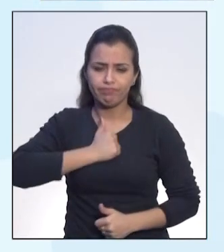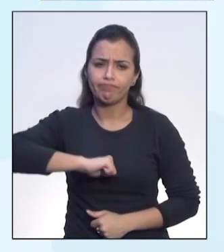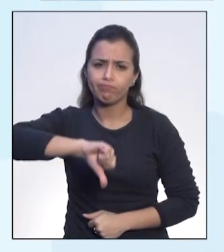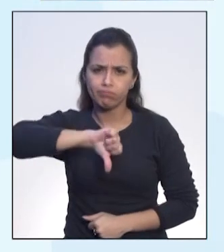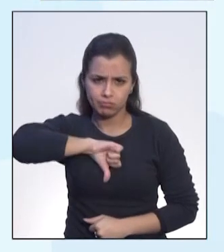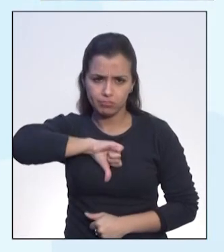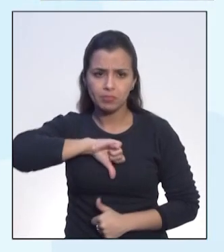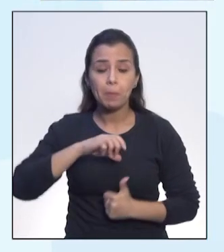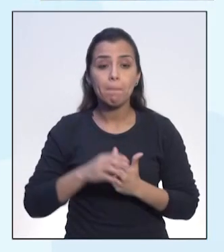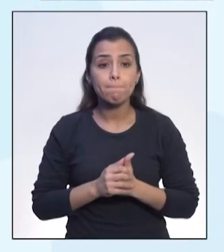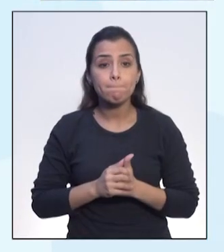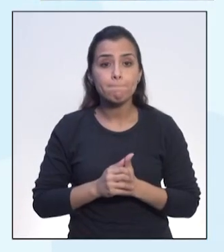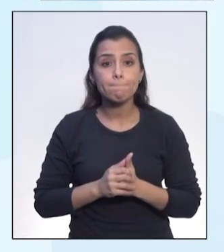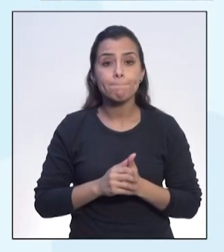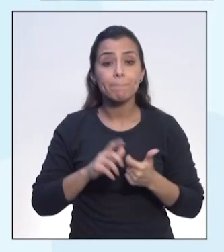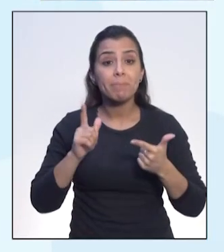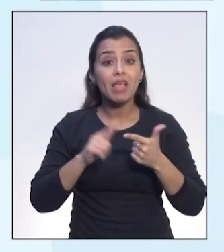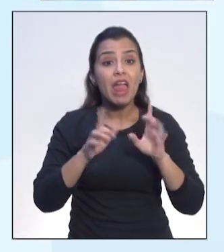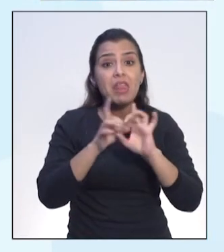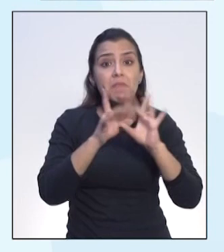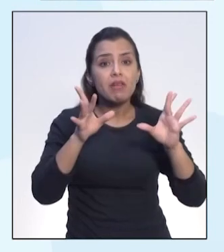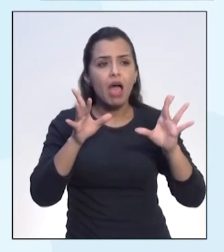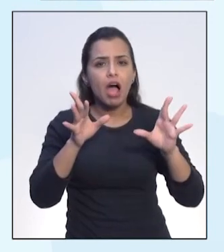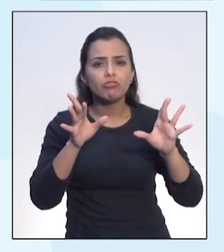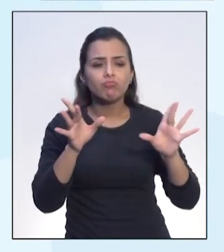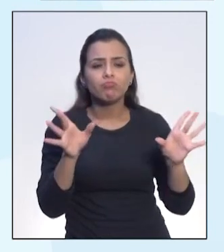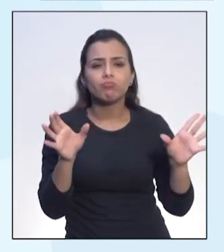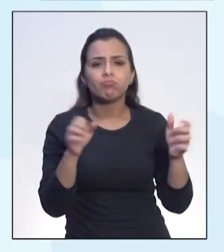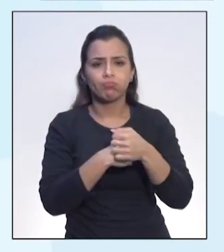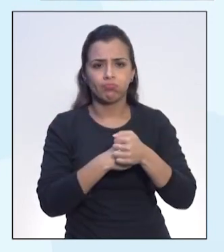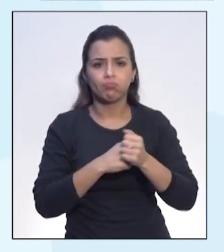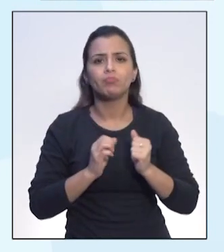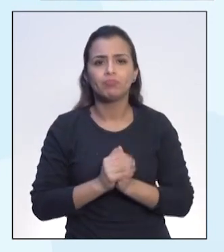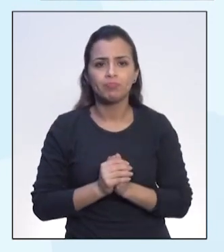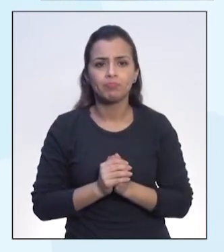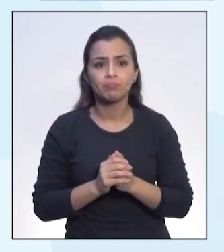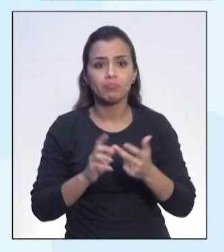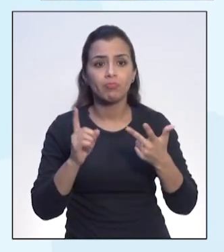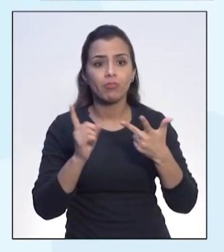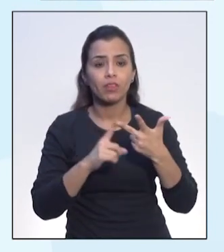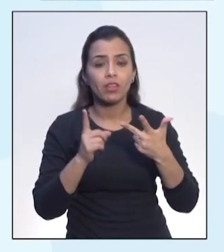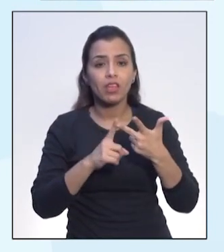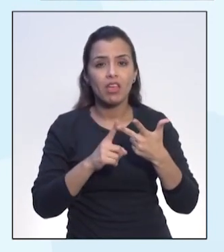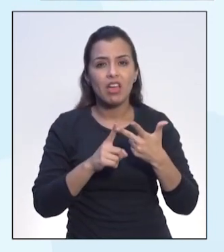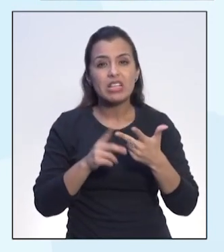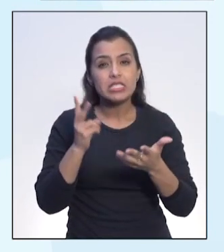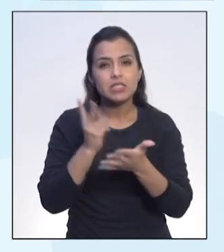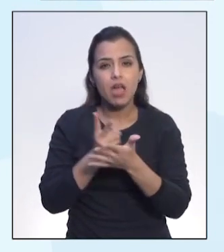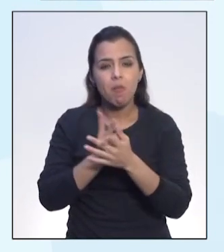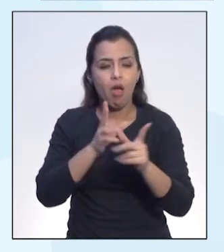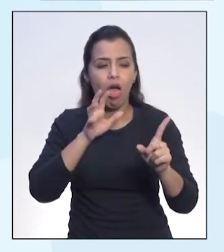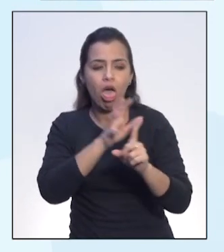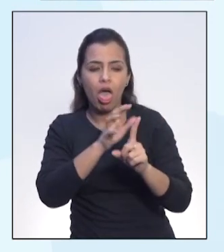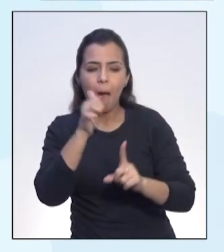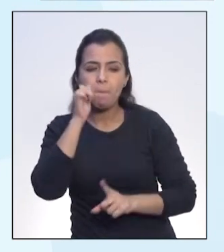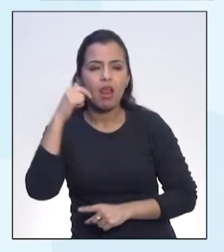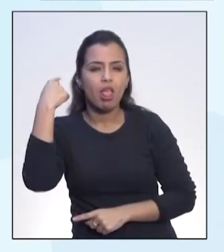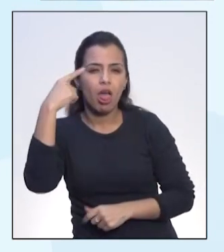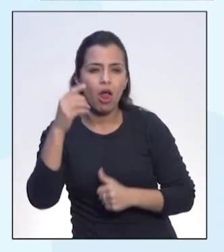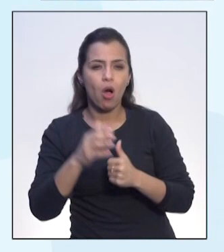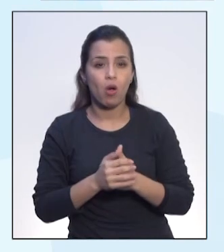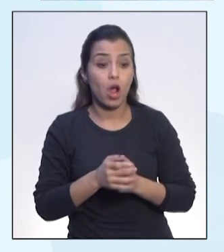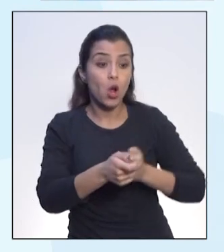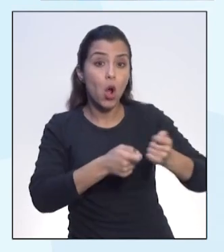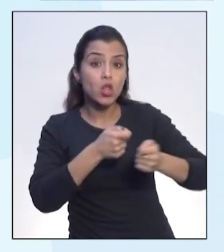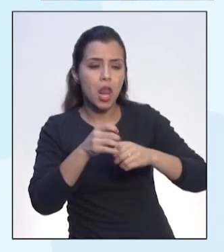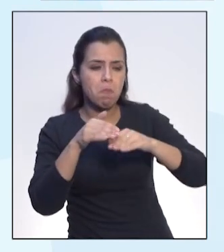dessas mulheres, tirar a liberdade de crença, fazer a mulher achar que está ficando louca, controlar e oprimir a